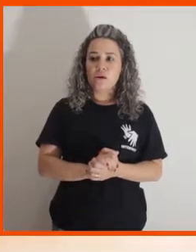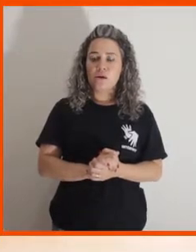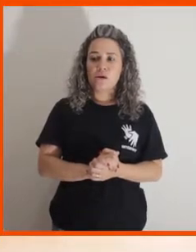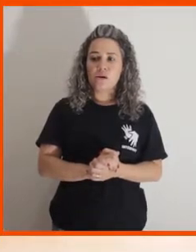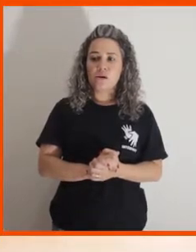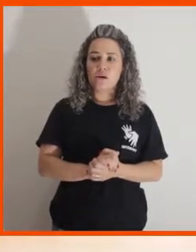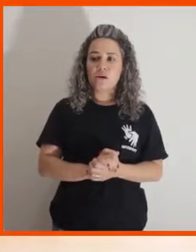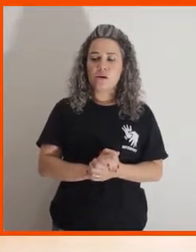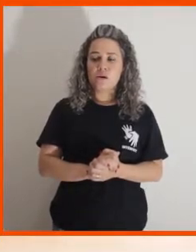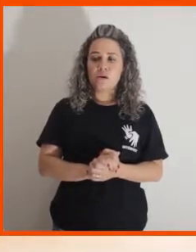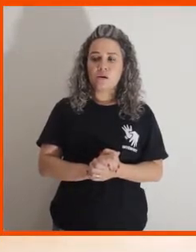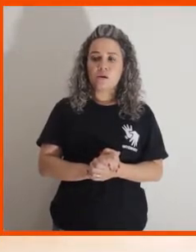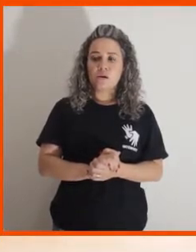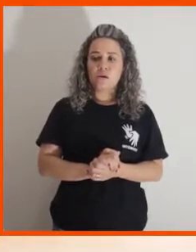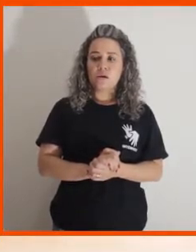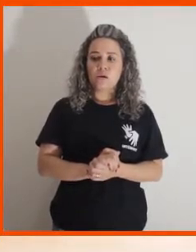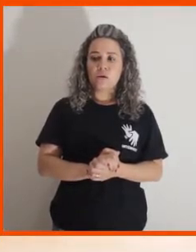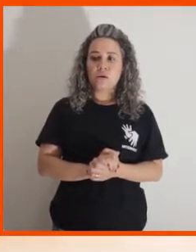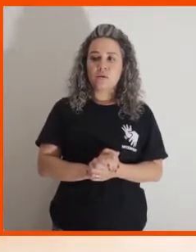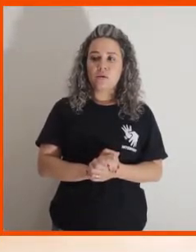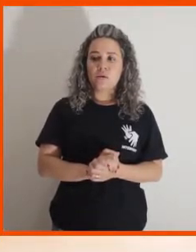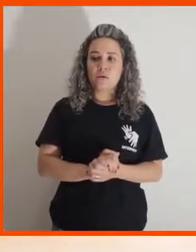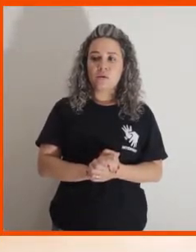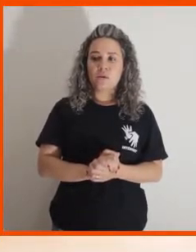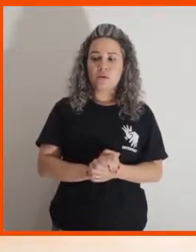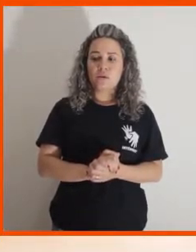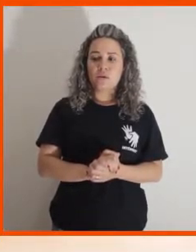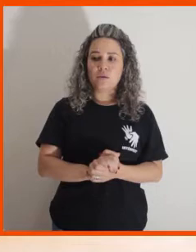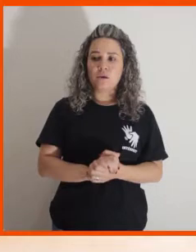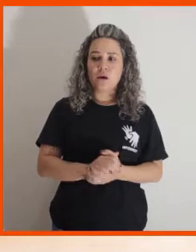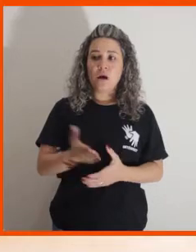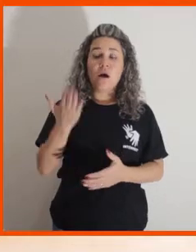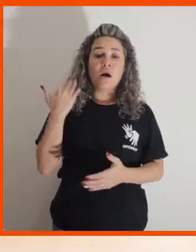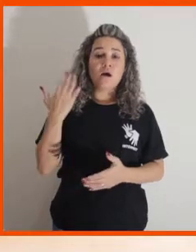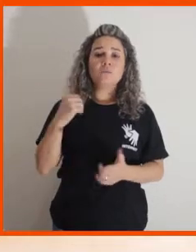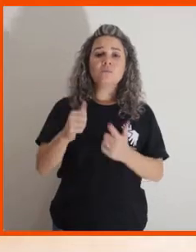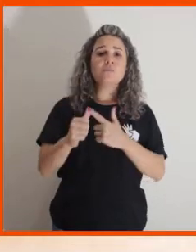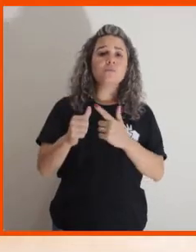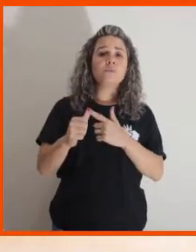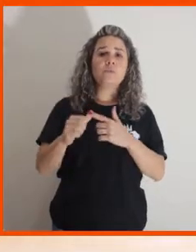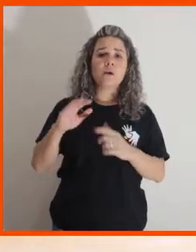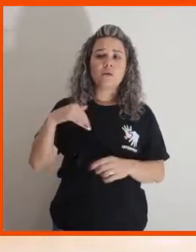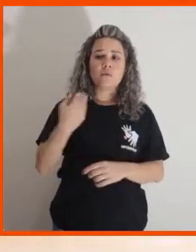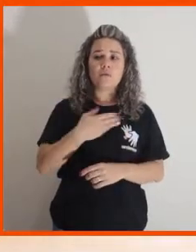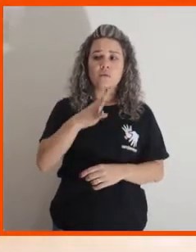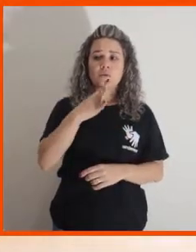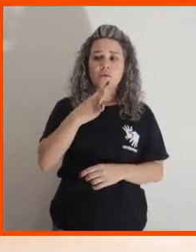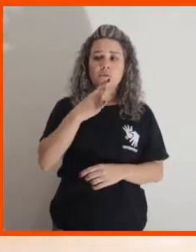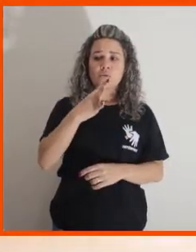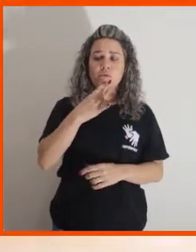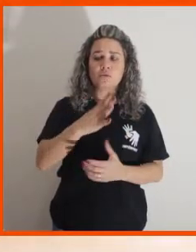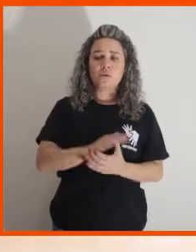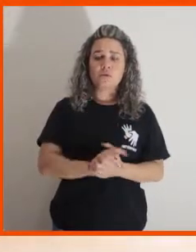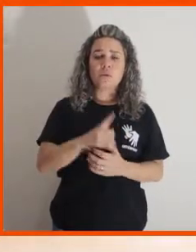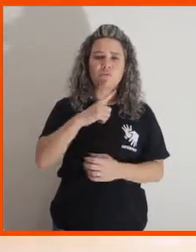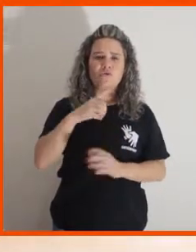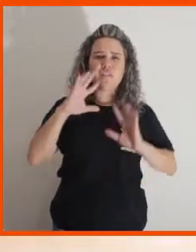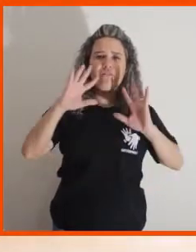assim, que a gente conheceu, né? Assim, mas foi a folia de reis, a